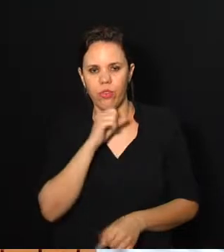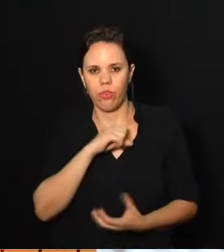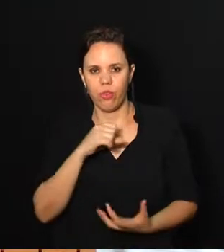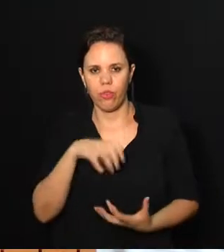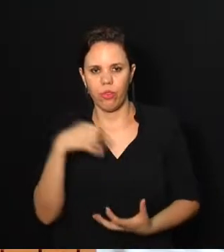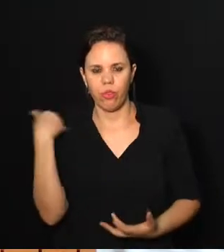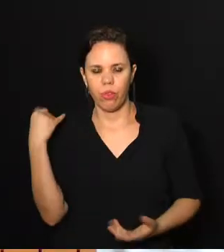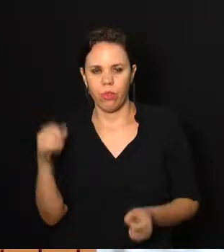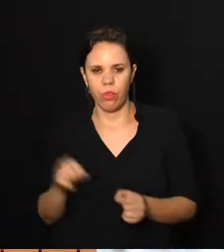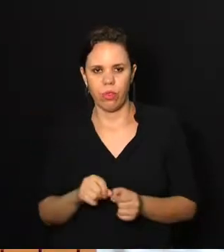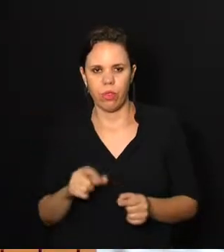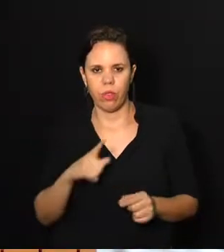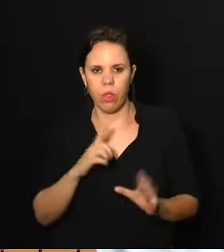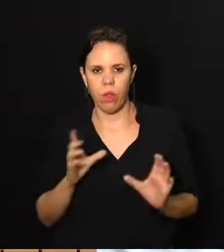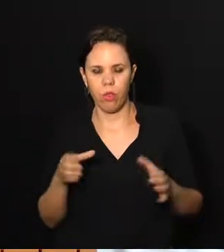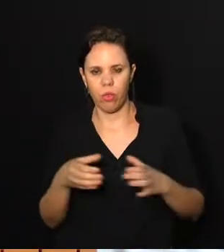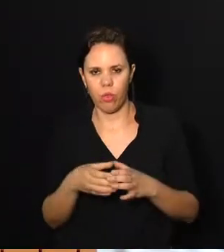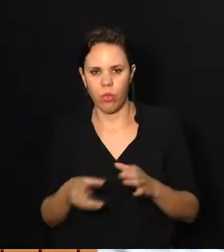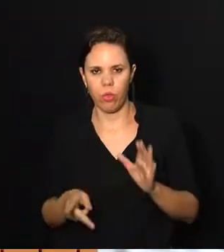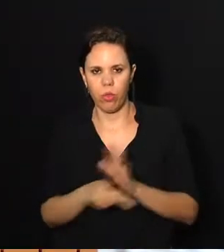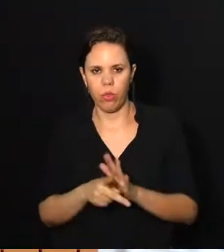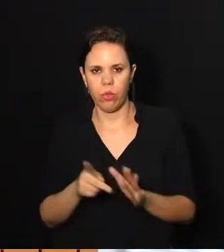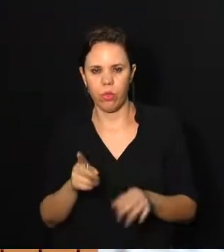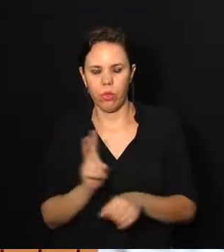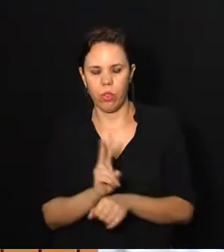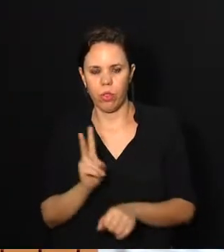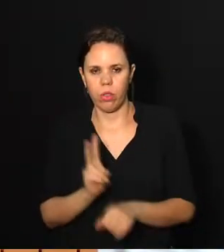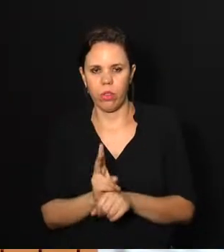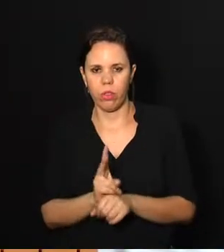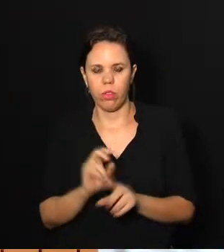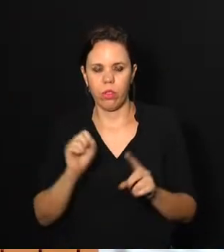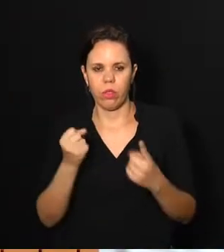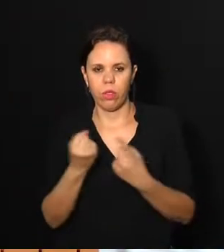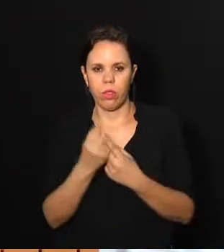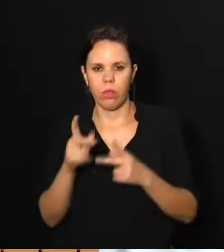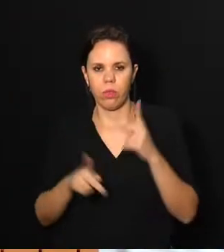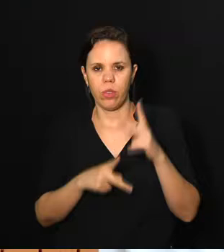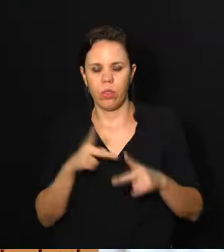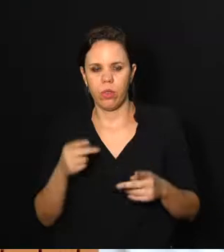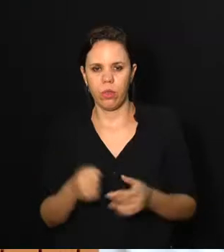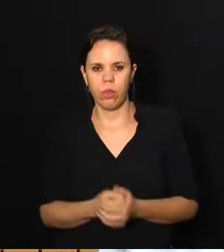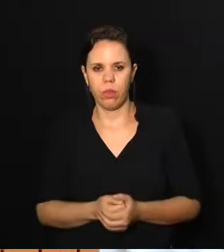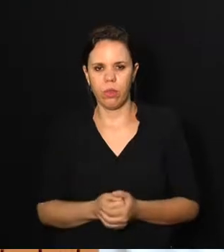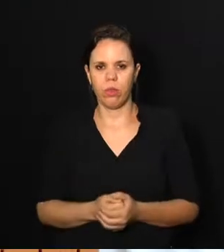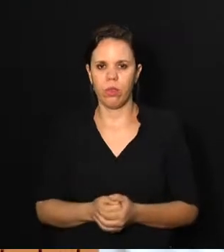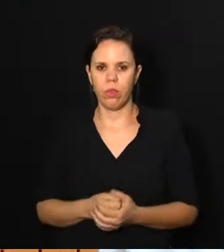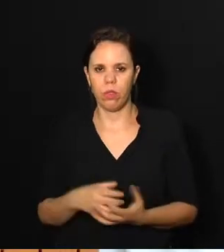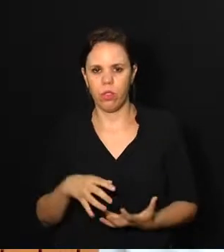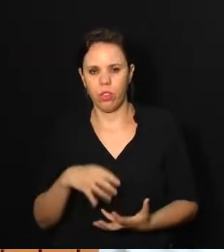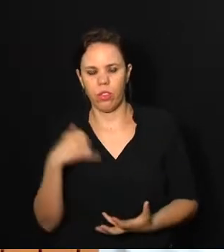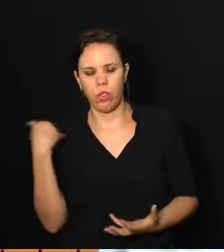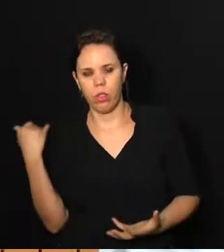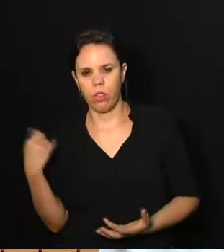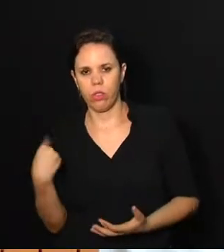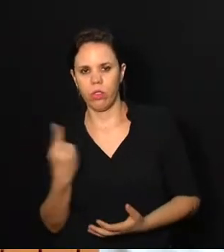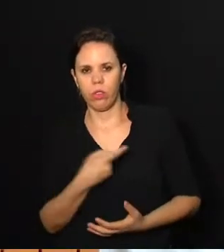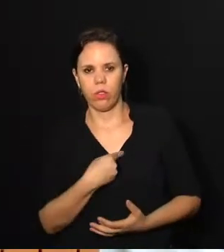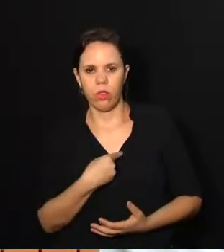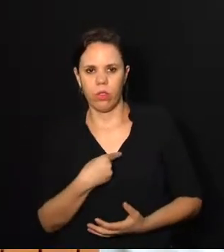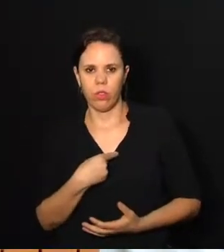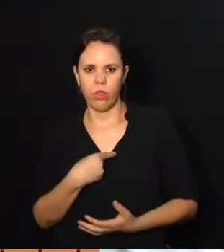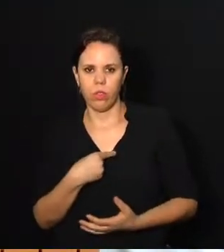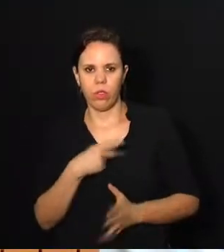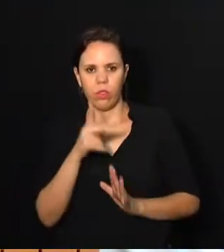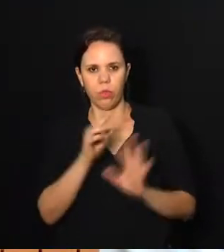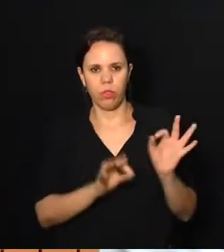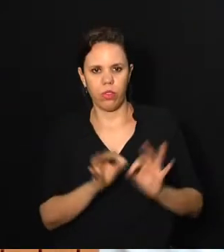uma rede de proteção social na pessoa considerada idosa. E nós, no nosso